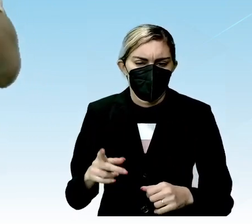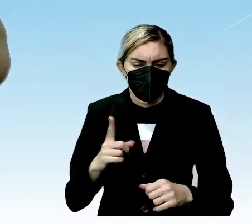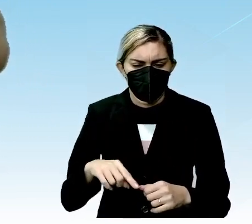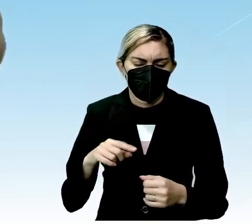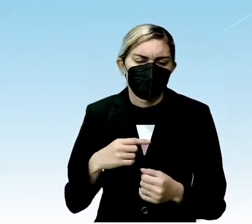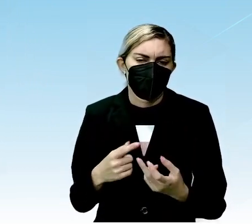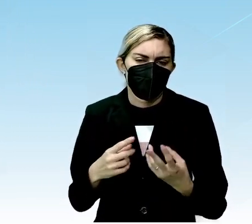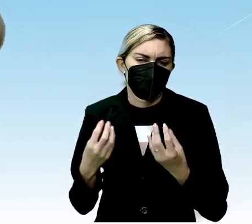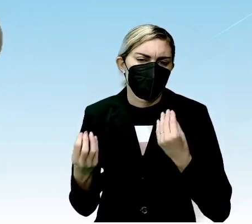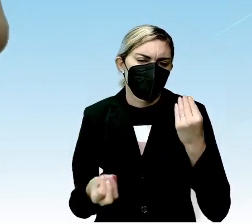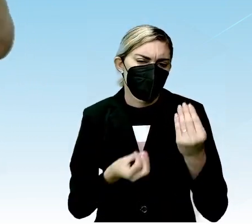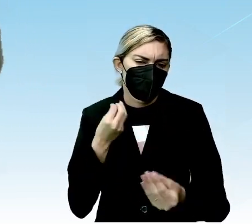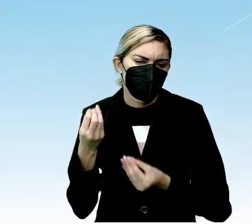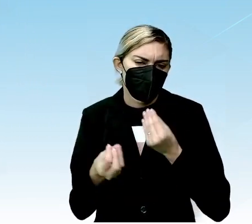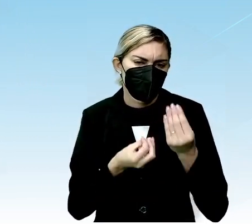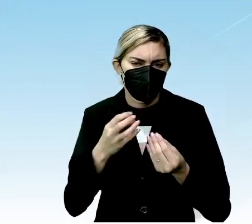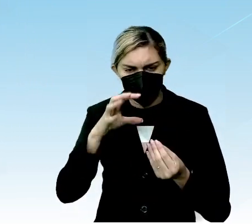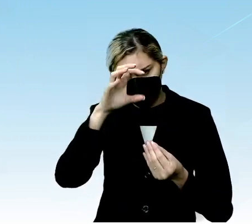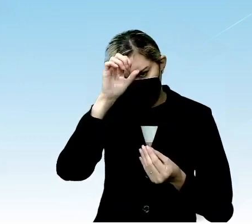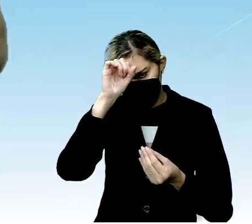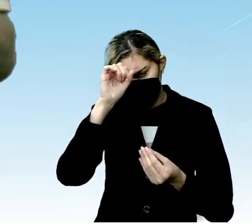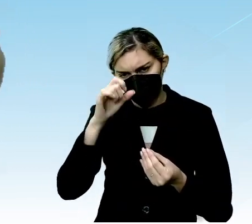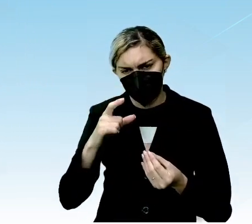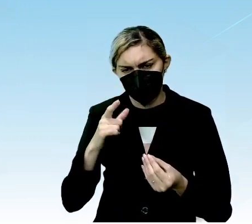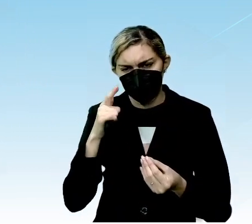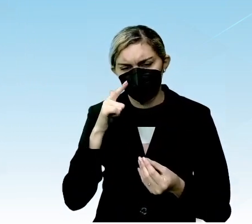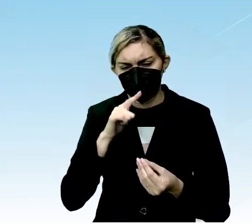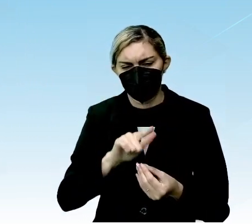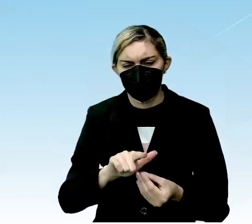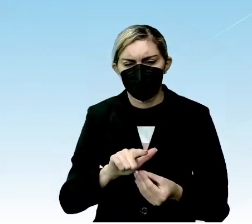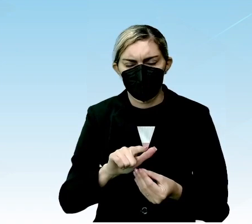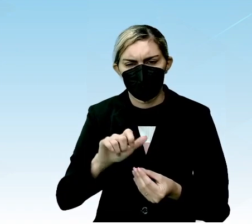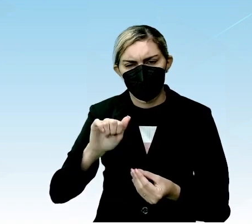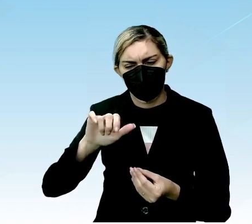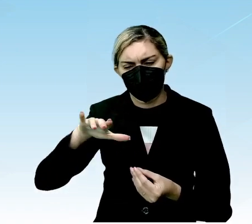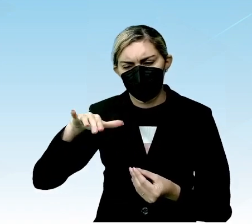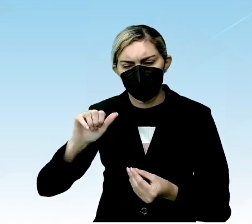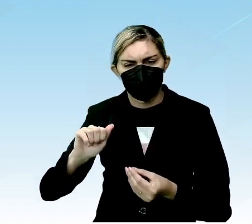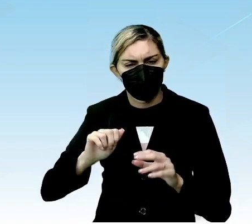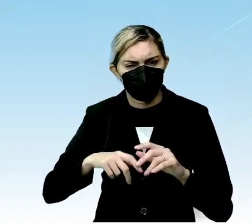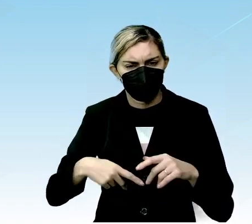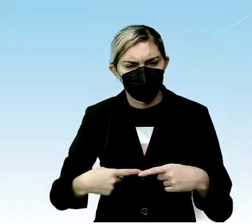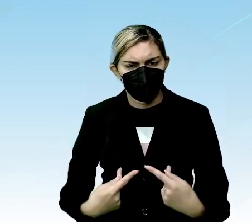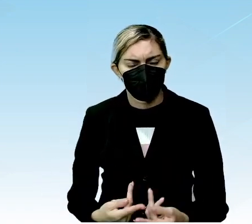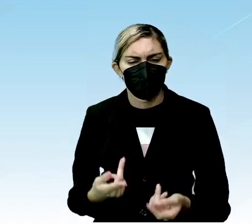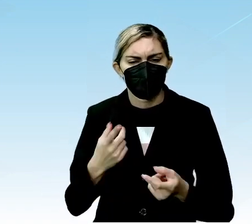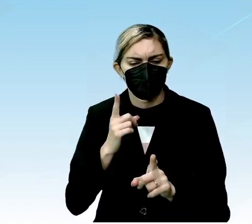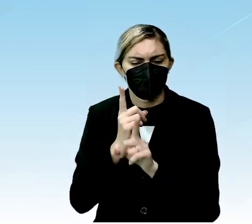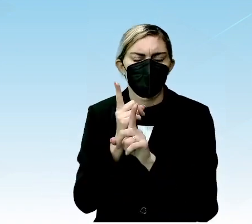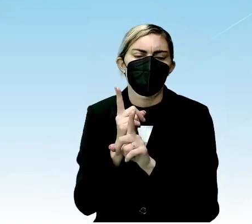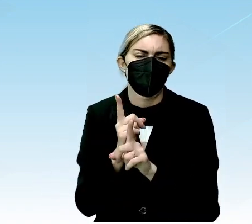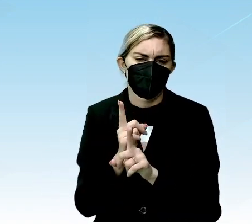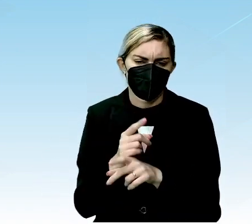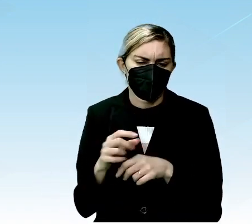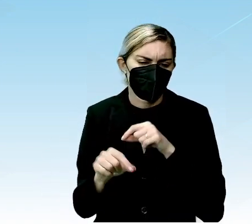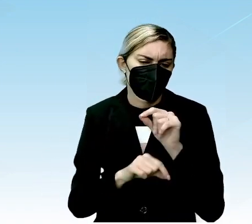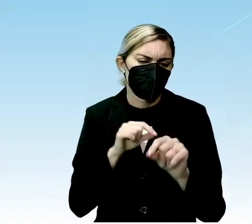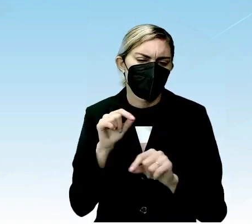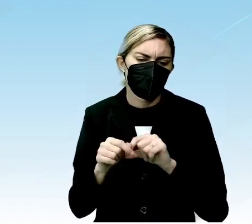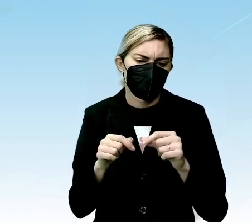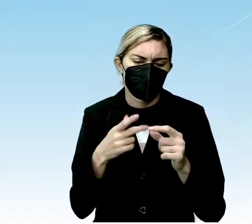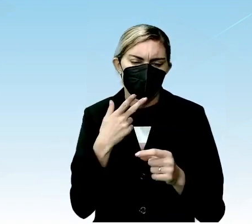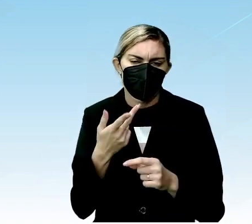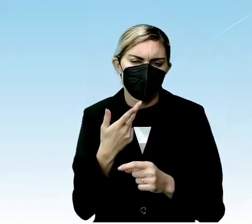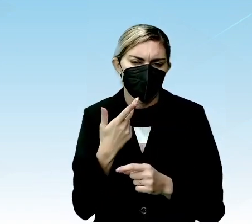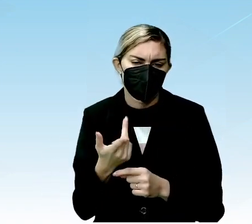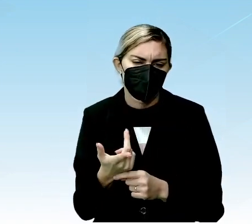Então, como o Espiritismo concebe a alma humana, como ele encontra, o que ele diz sobre